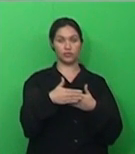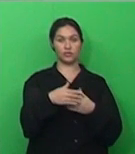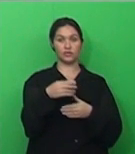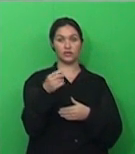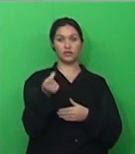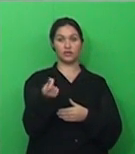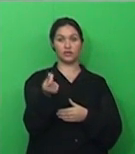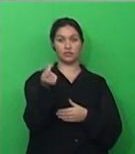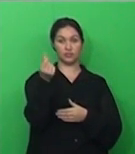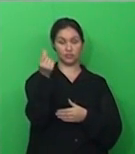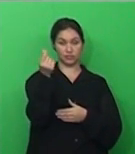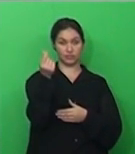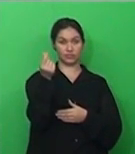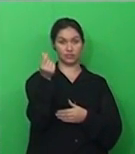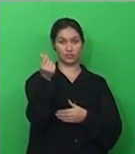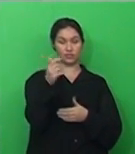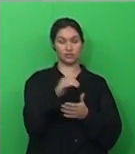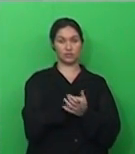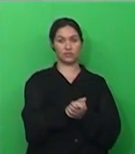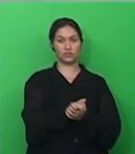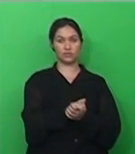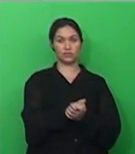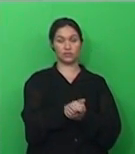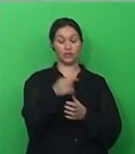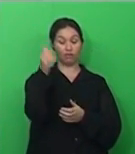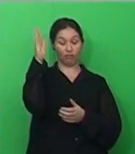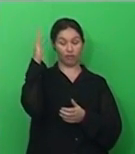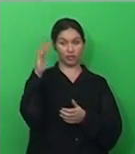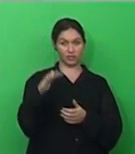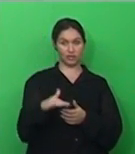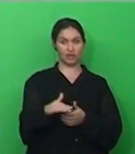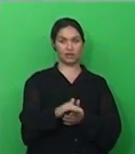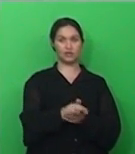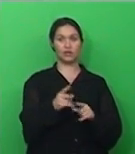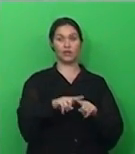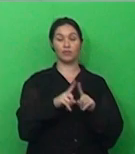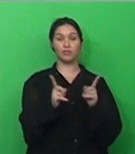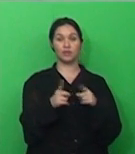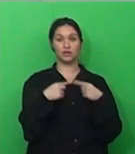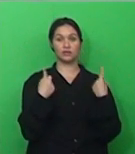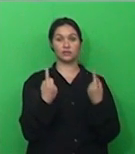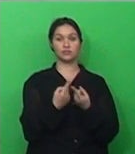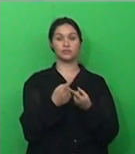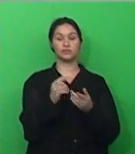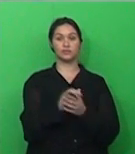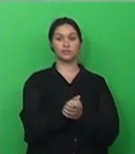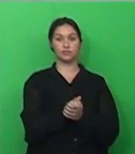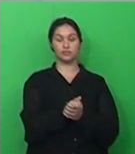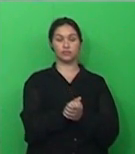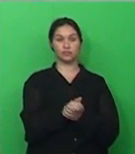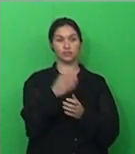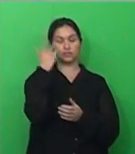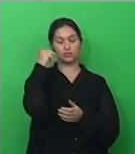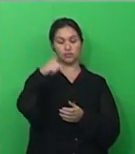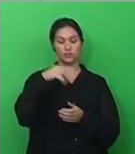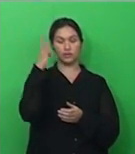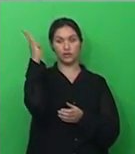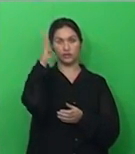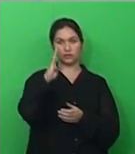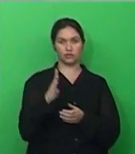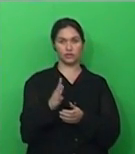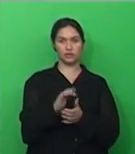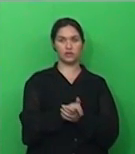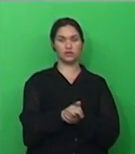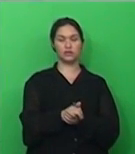essa tecnologia ainda está engatinhando aqui no Brasil, mas nós poderíamos lançar mão ou levantar essa bandeira, inclusive, dessa nova forma